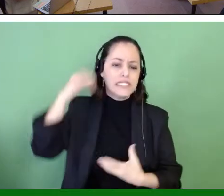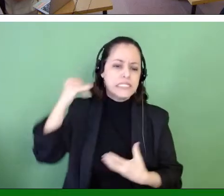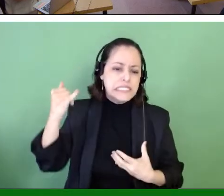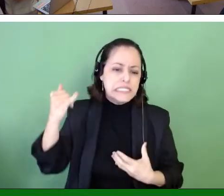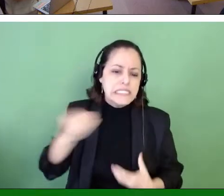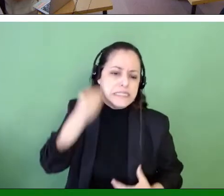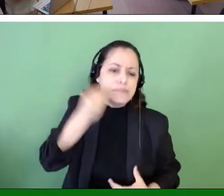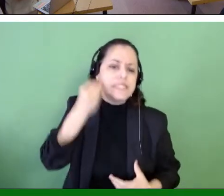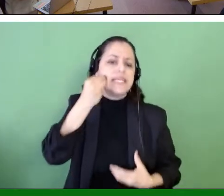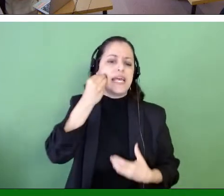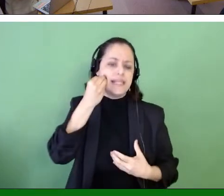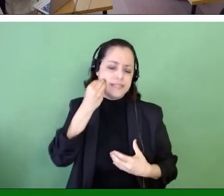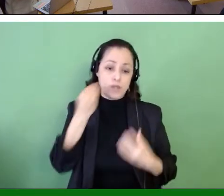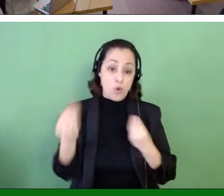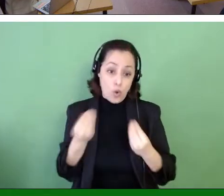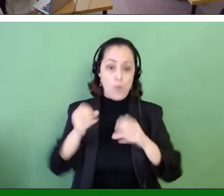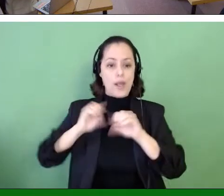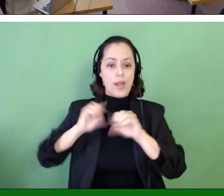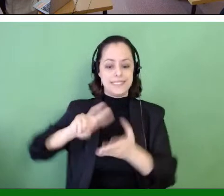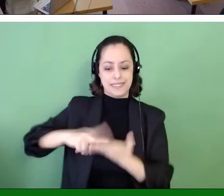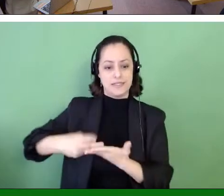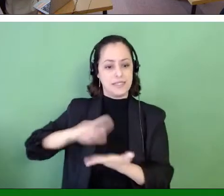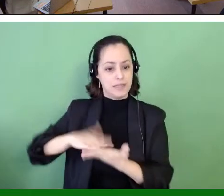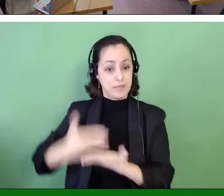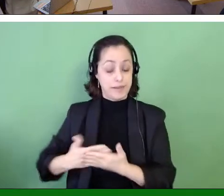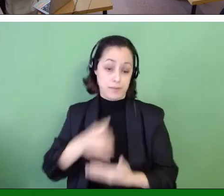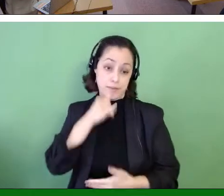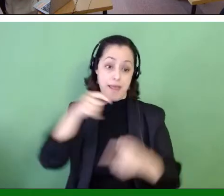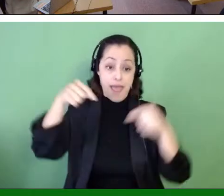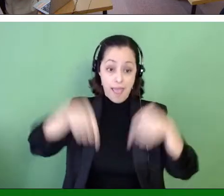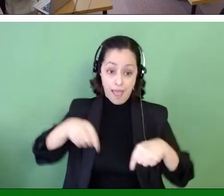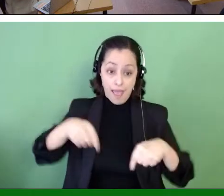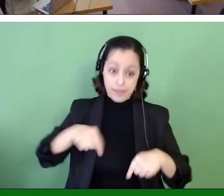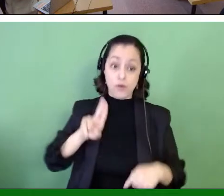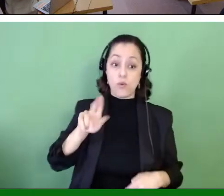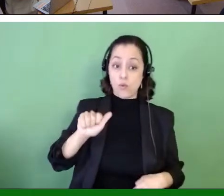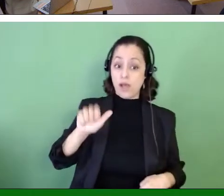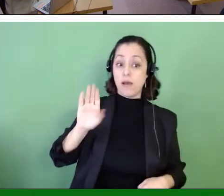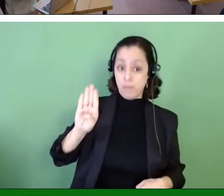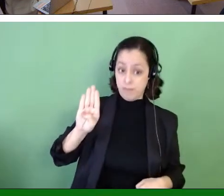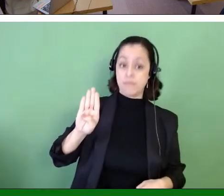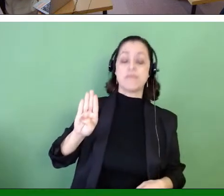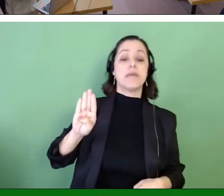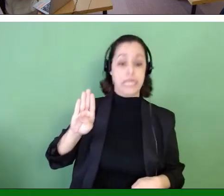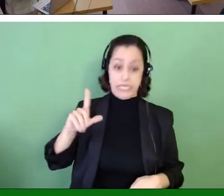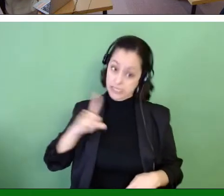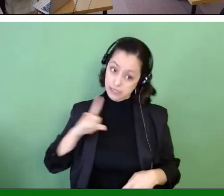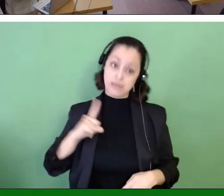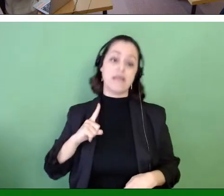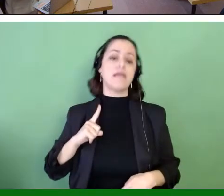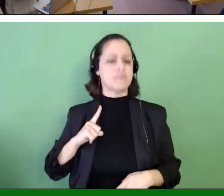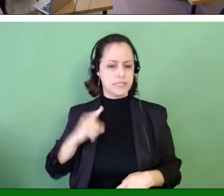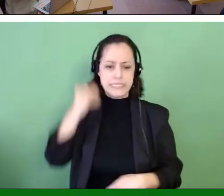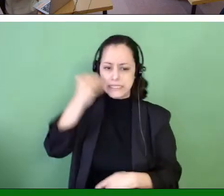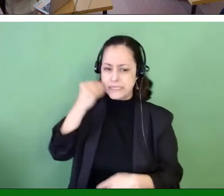levar isso, né? A gente tem muitos professores, inclusive aqui na universidade, para tentar ampliar esses convênios de internacionalização,